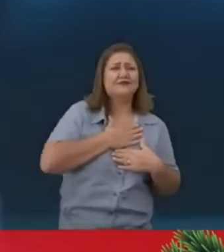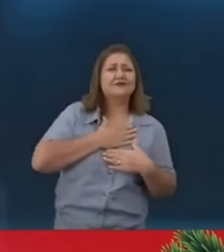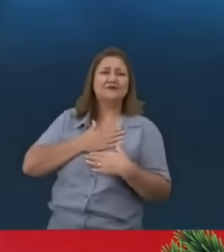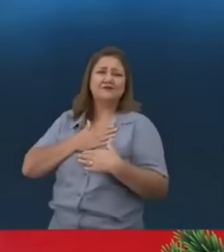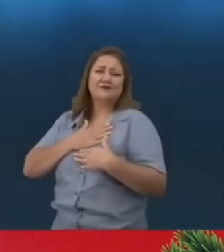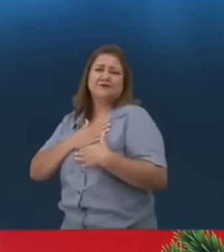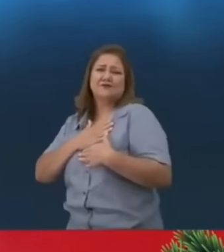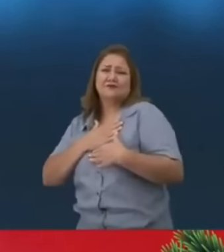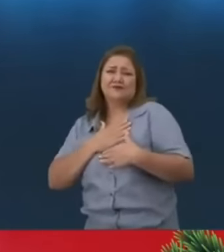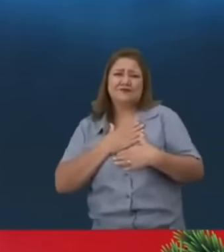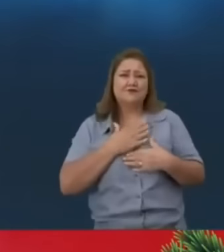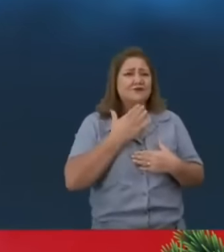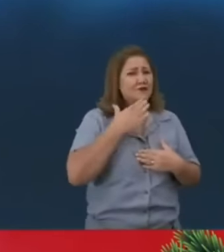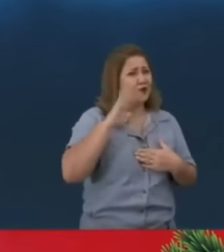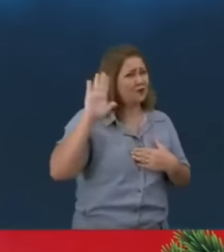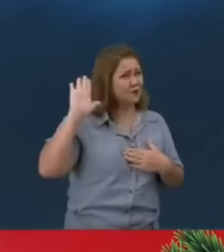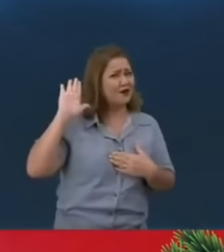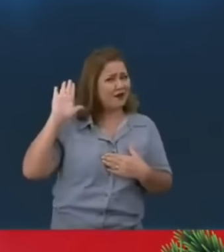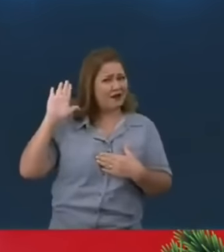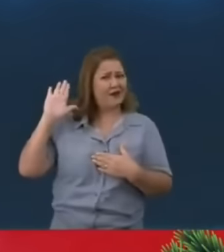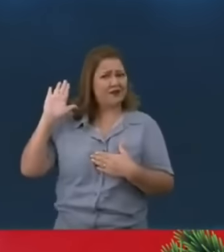Prometo agora, vou fazer por onde